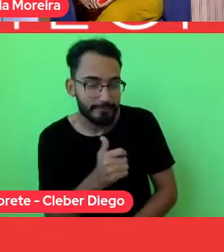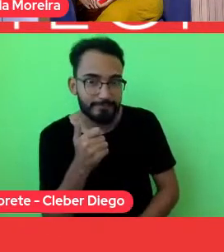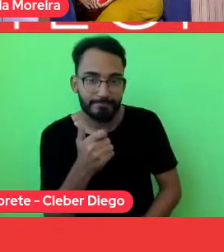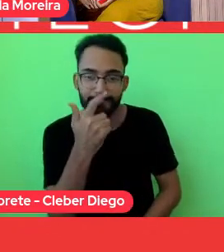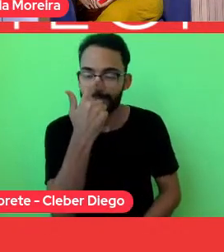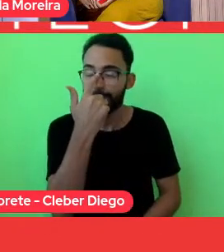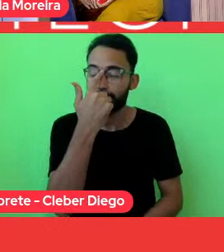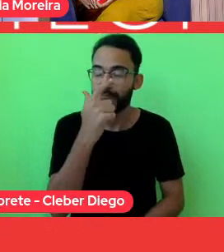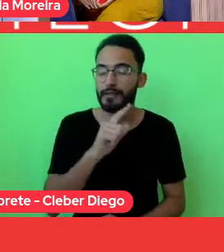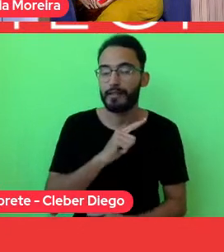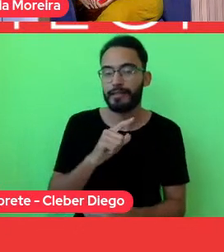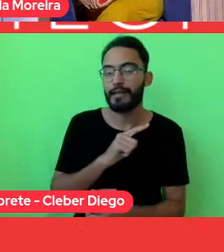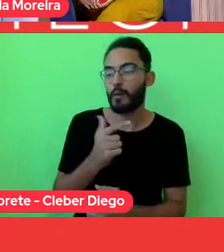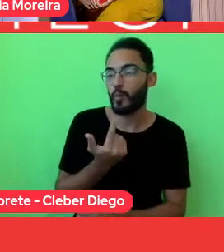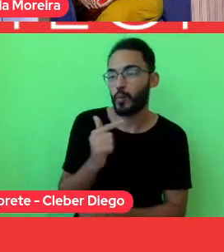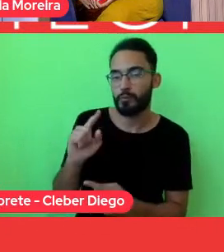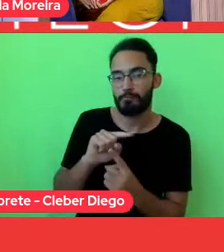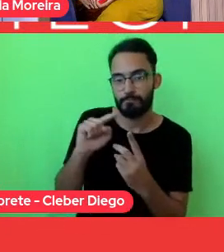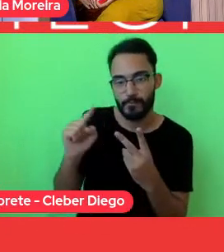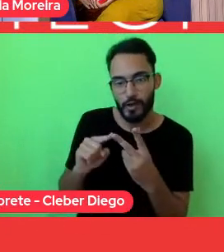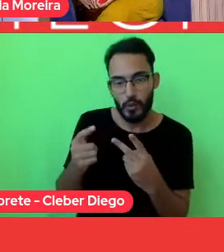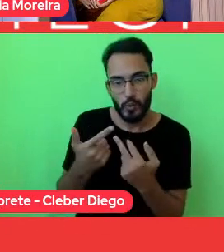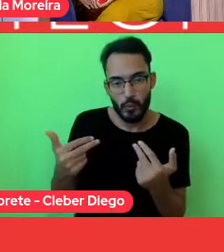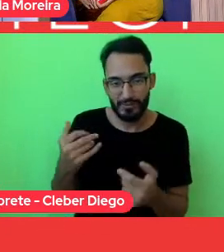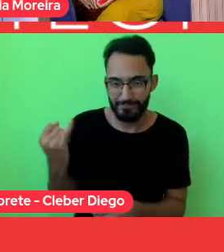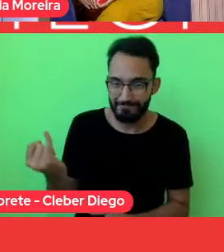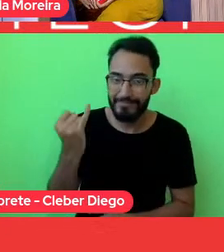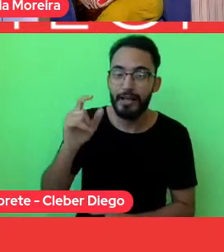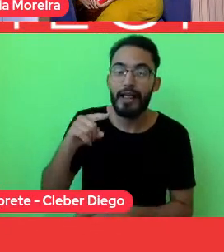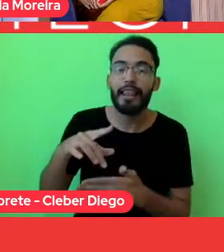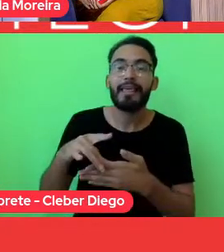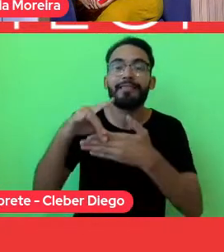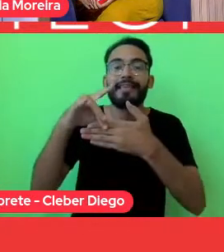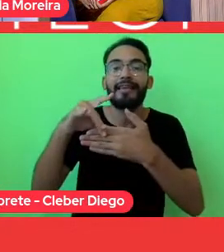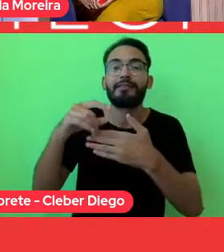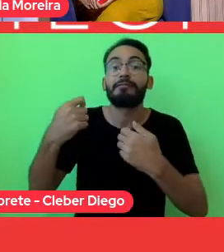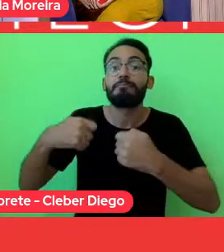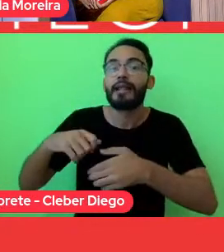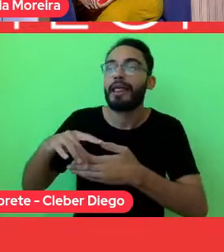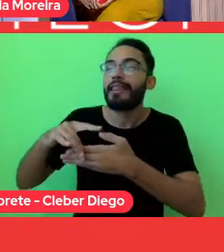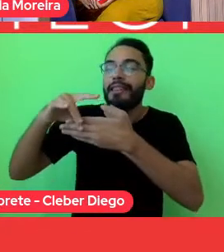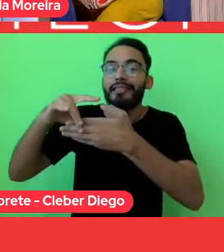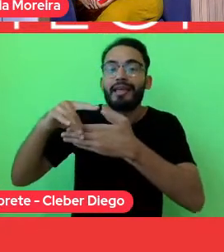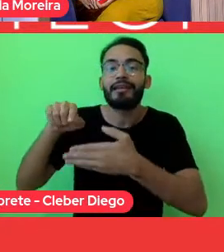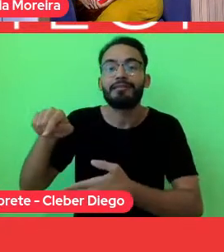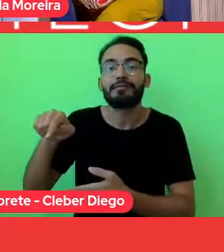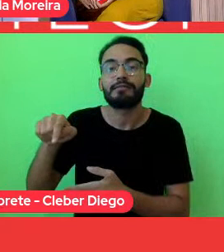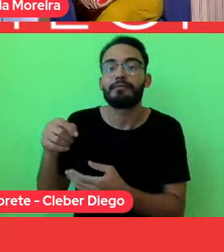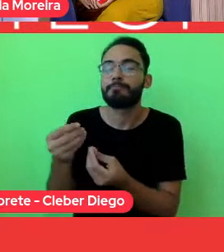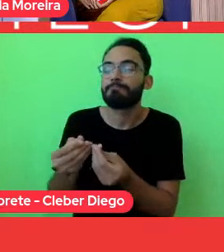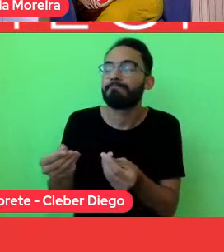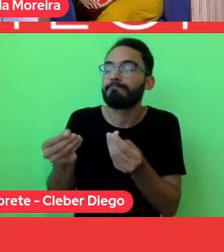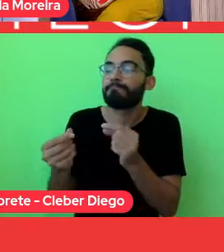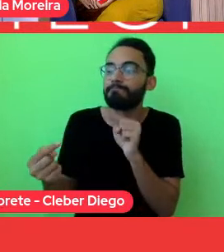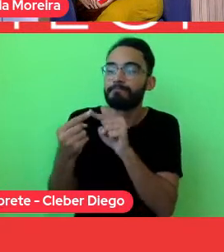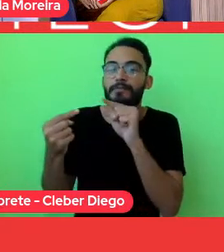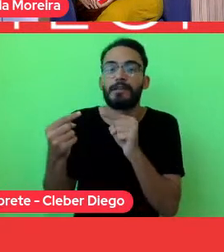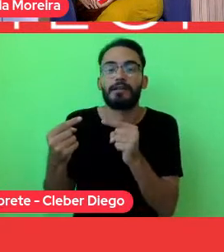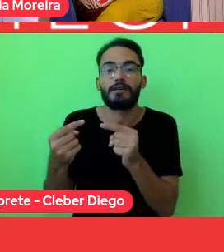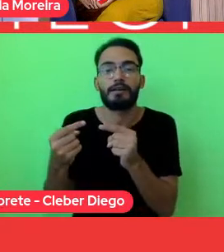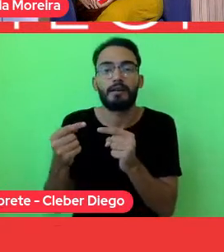muito importante para todas as mulheres é ter uma liderança, é ter lideranças sensíveis às